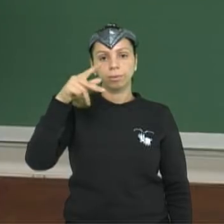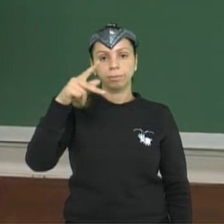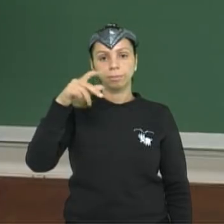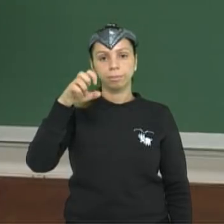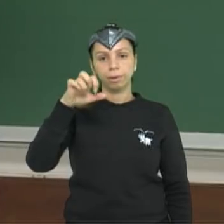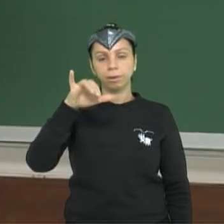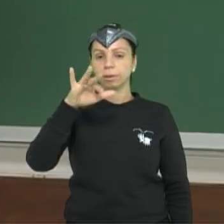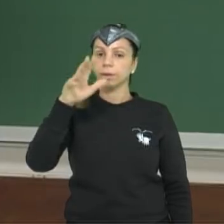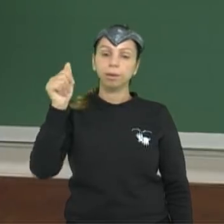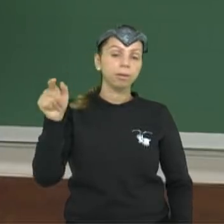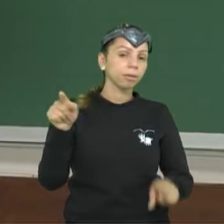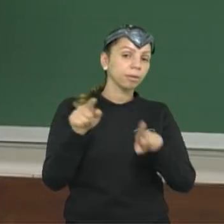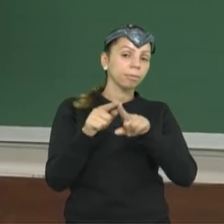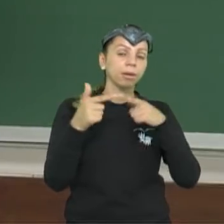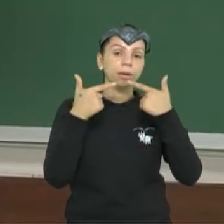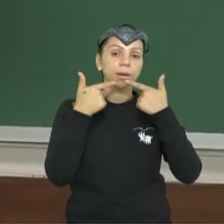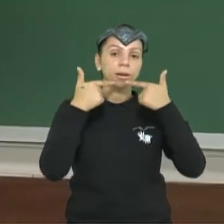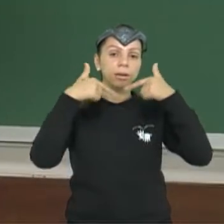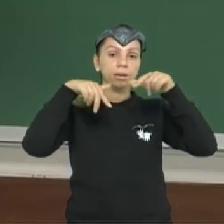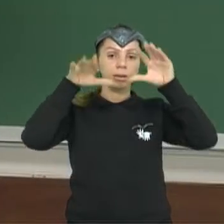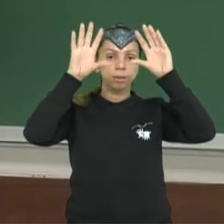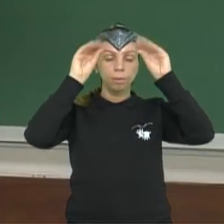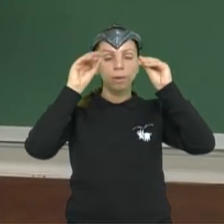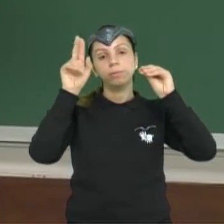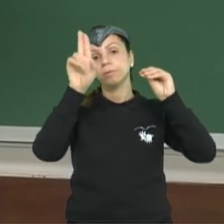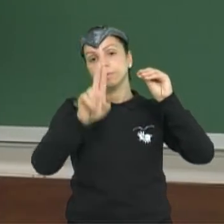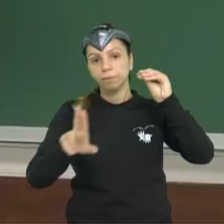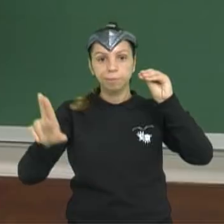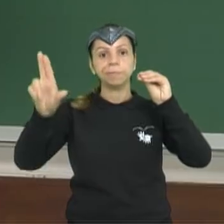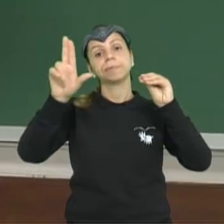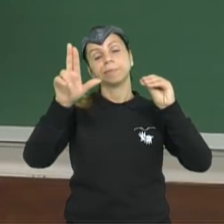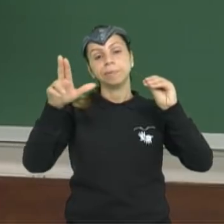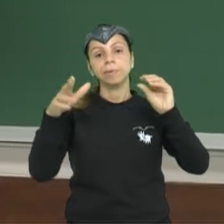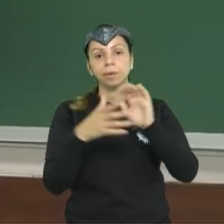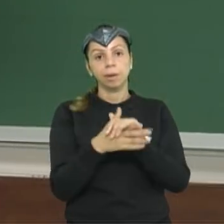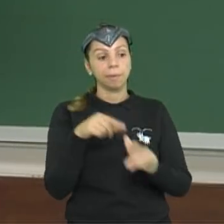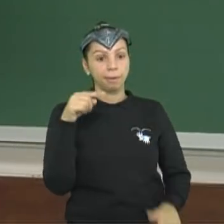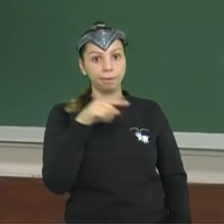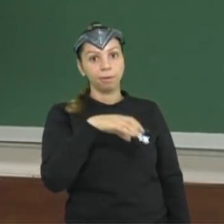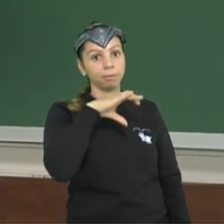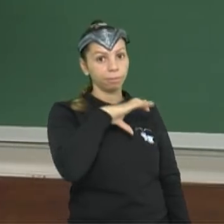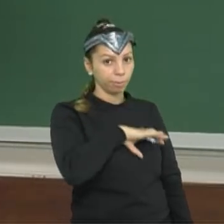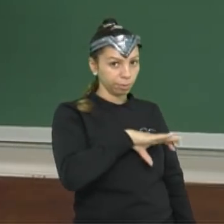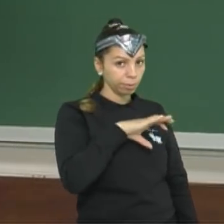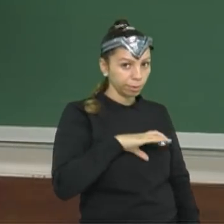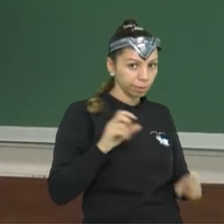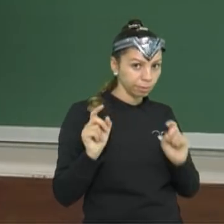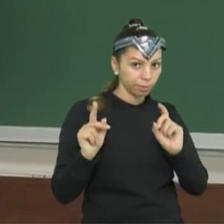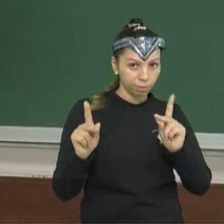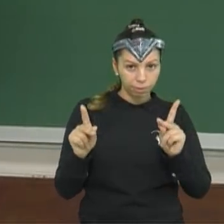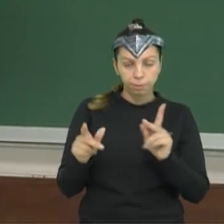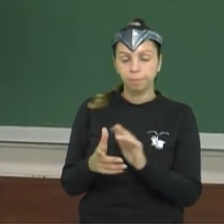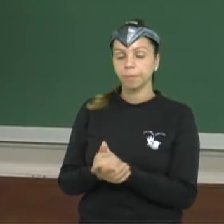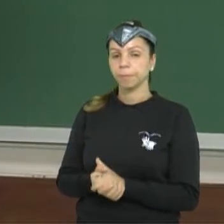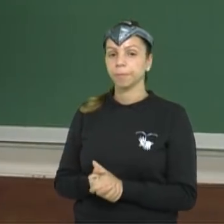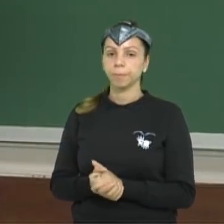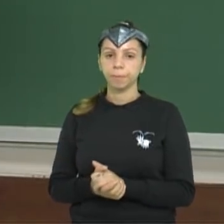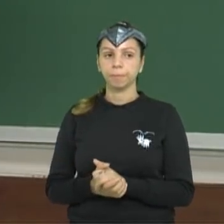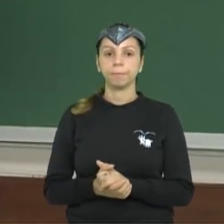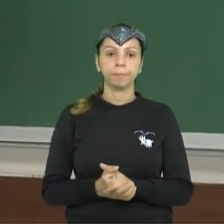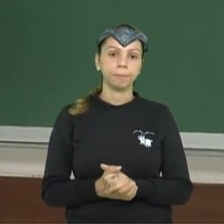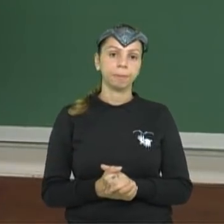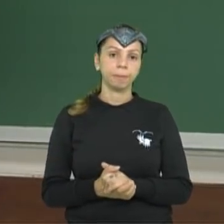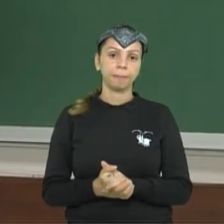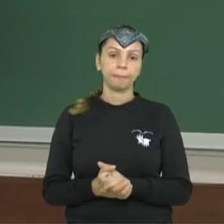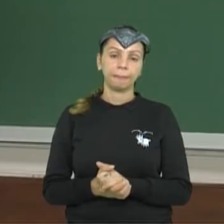utilizar. Tudo isso você vai trabalhar lá na disciplina de língua portuguesa, ok? Então, a gente já